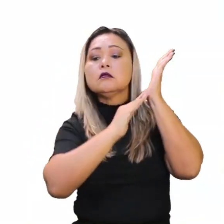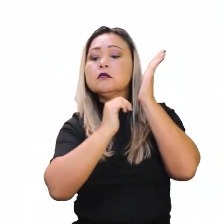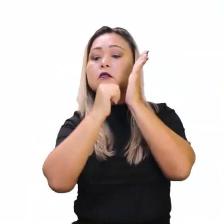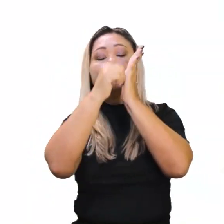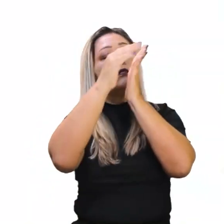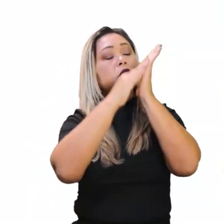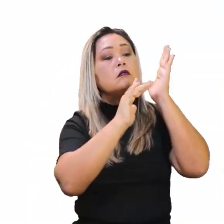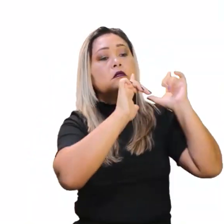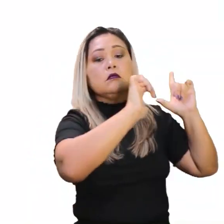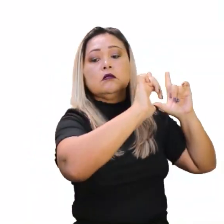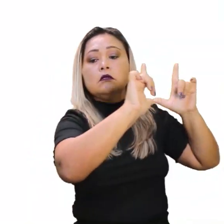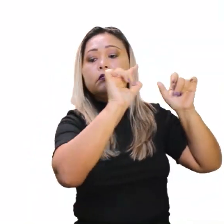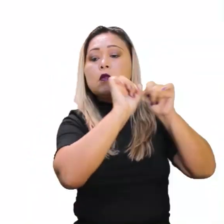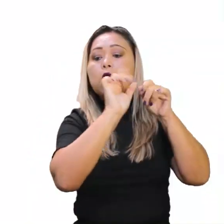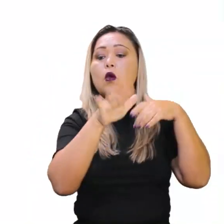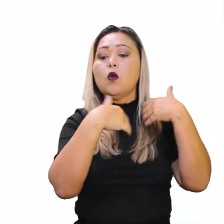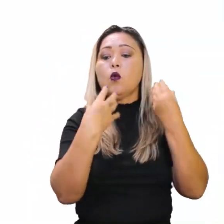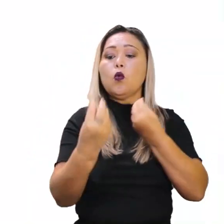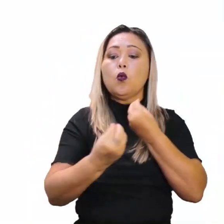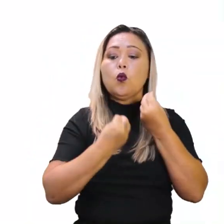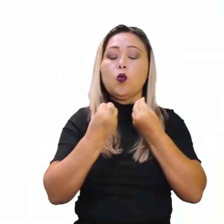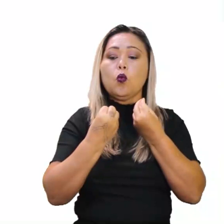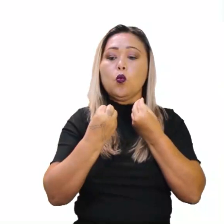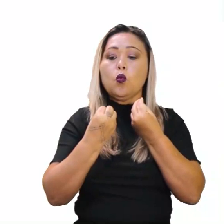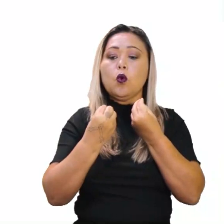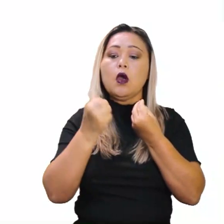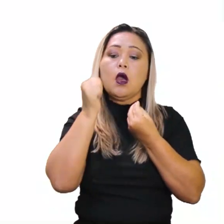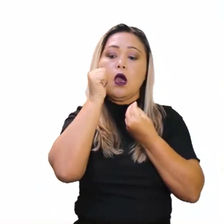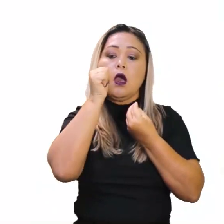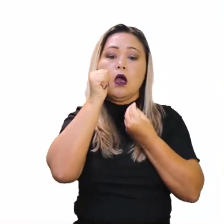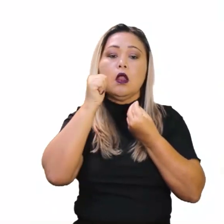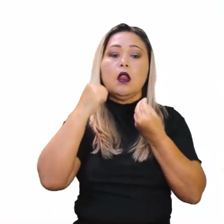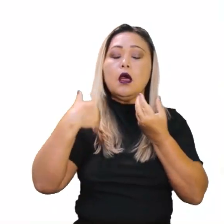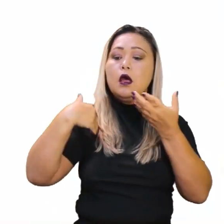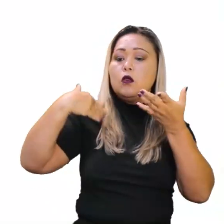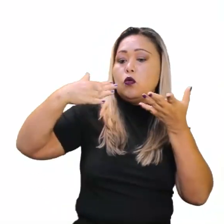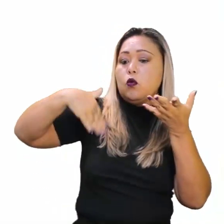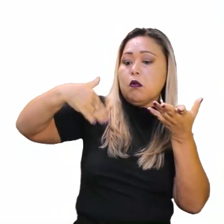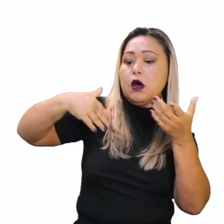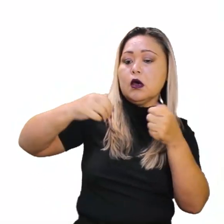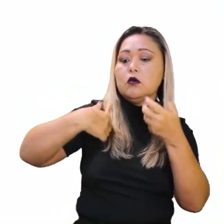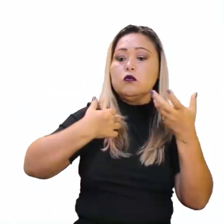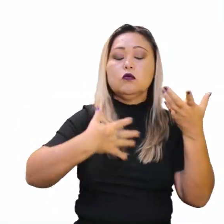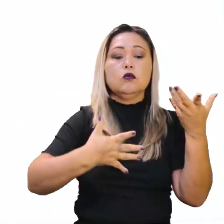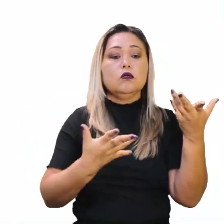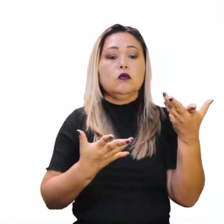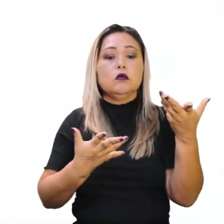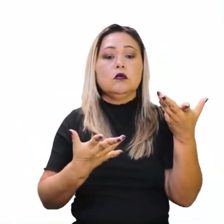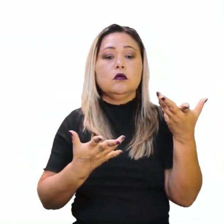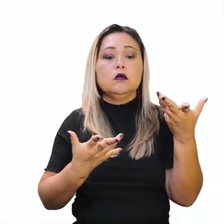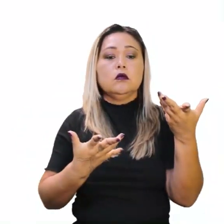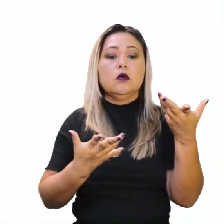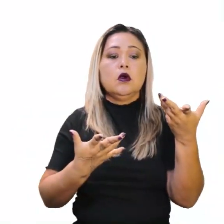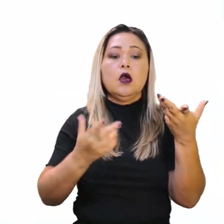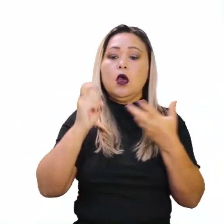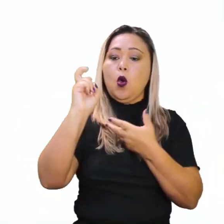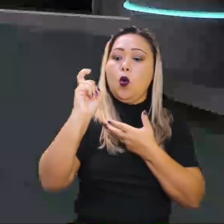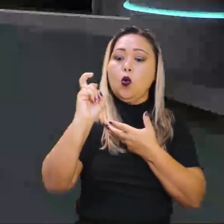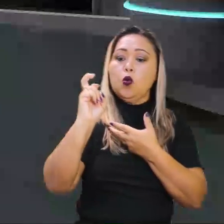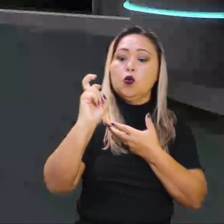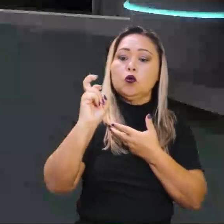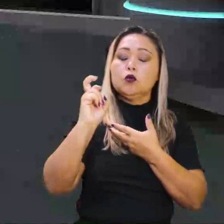cada um o seu quadro com a sua visão sobre as senhoritas ao banho, né? Paul Cézanne com as